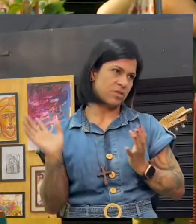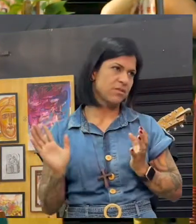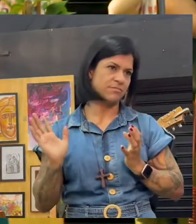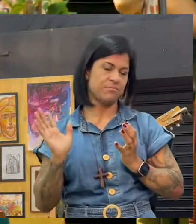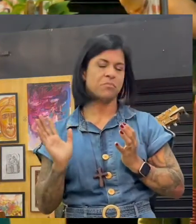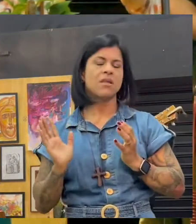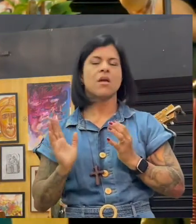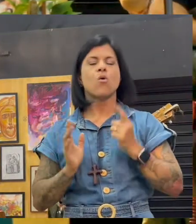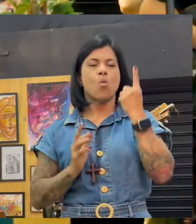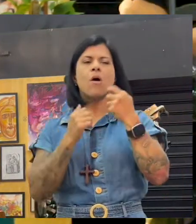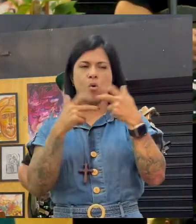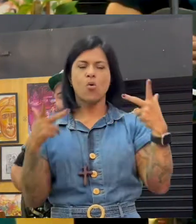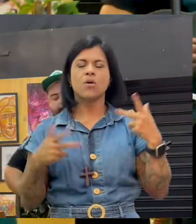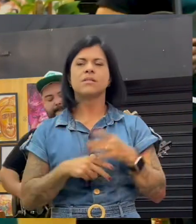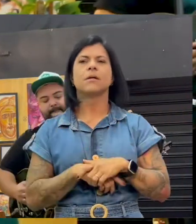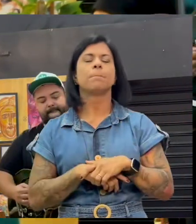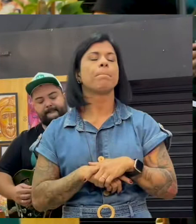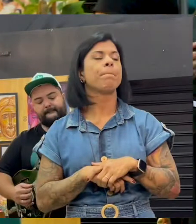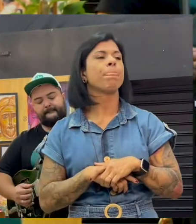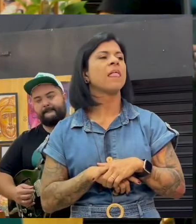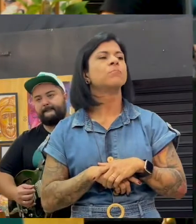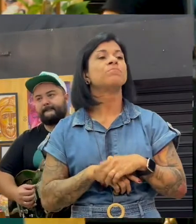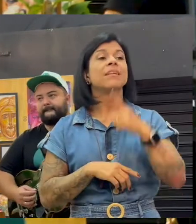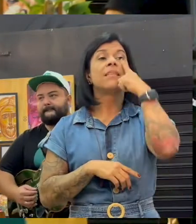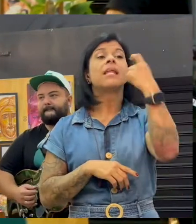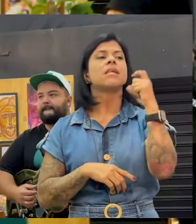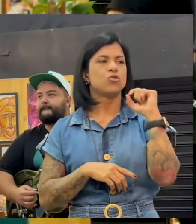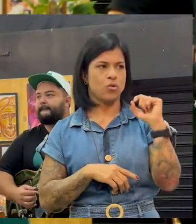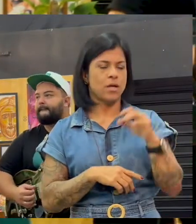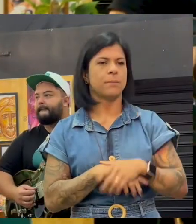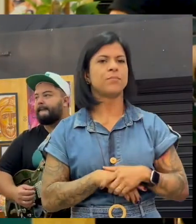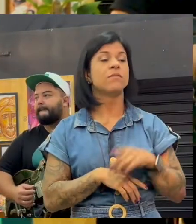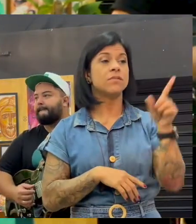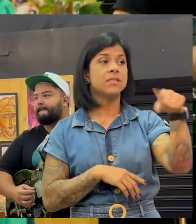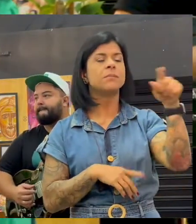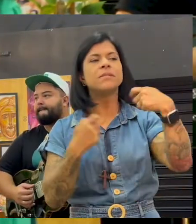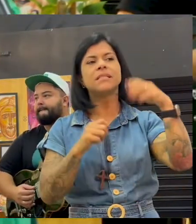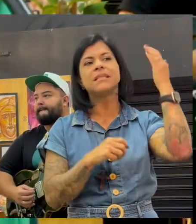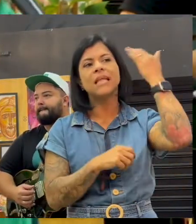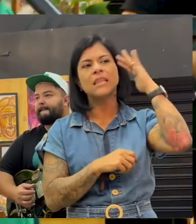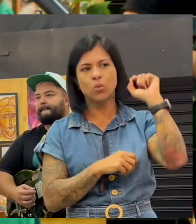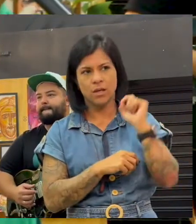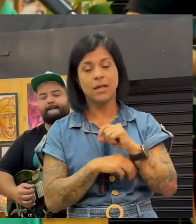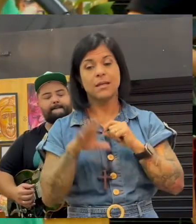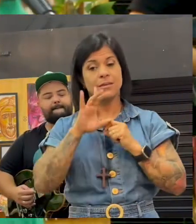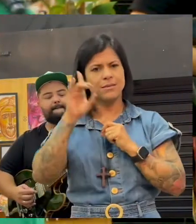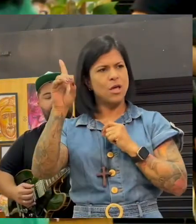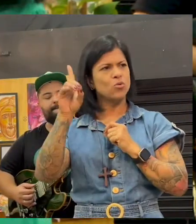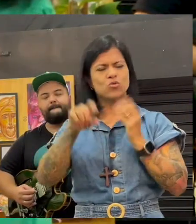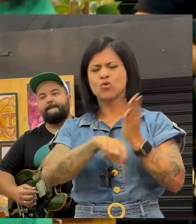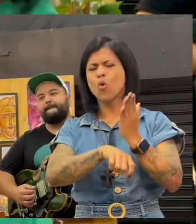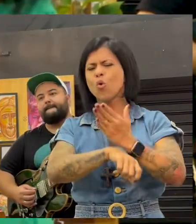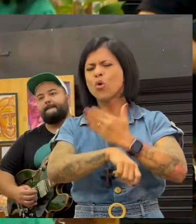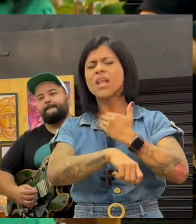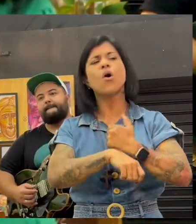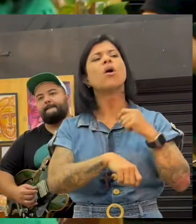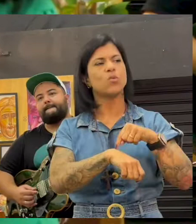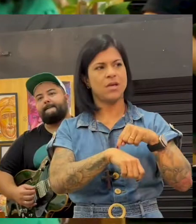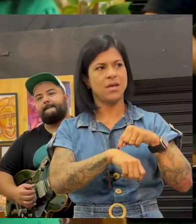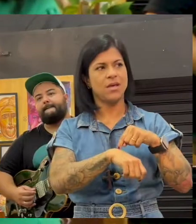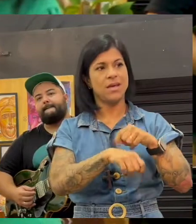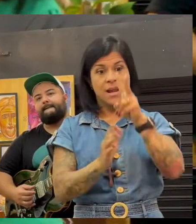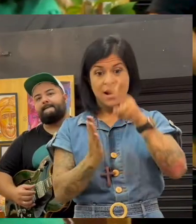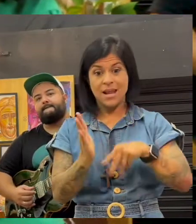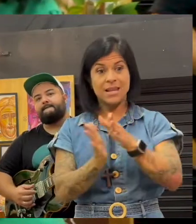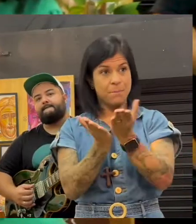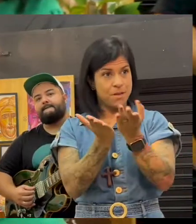Sabe uma coisa muito interessante aqui? Você precisa entender que Deus, o tempo inteiro na Bíblia, a gente lê que